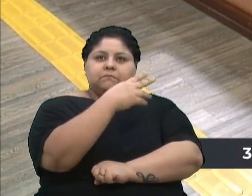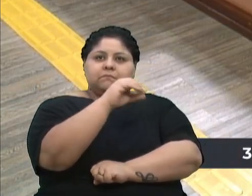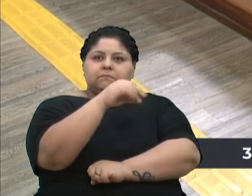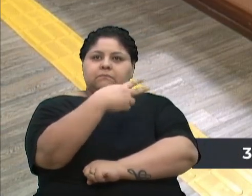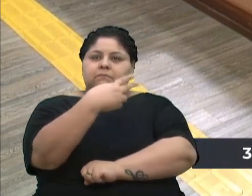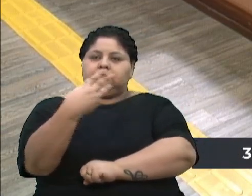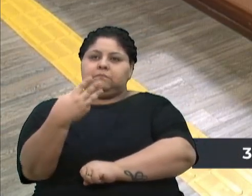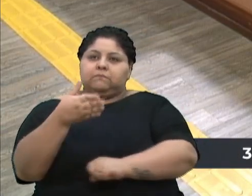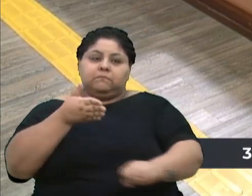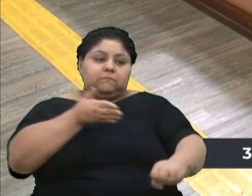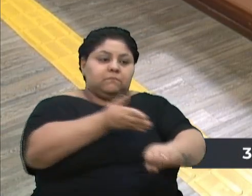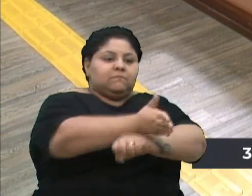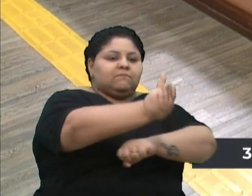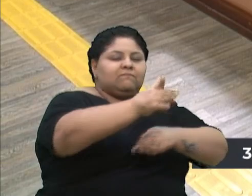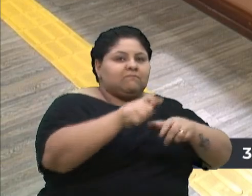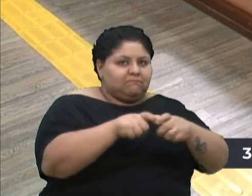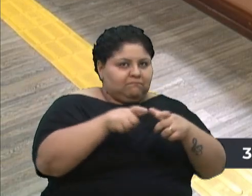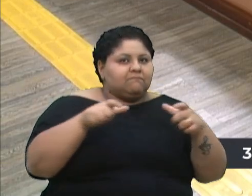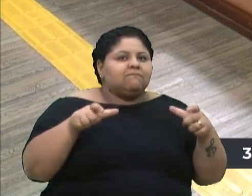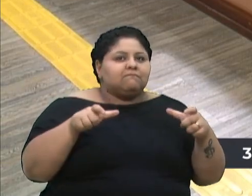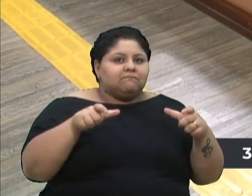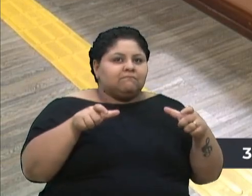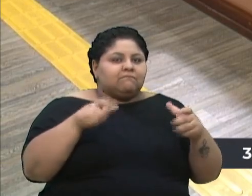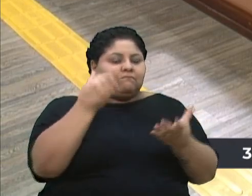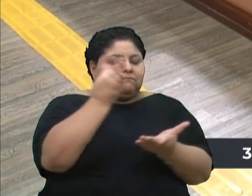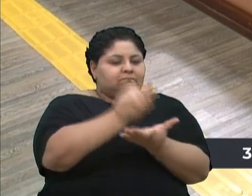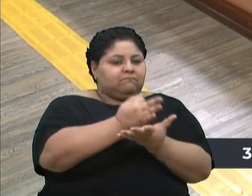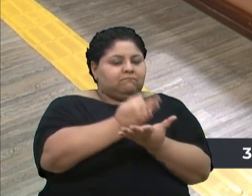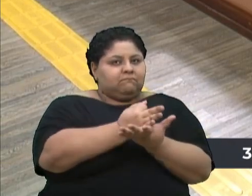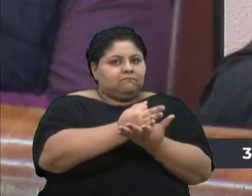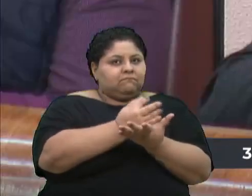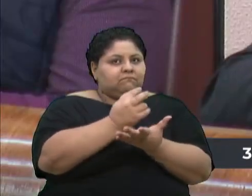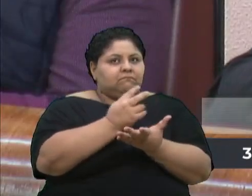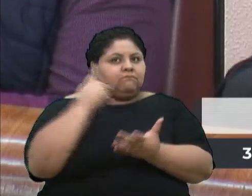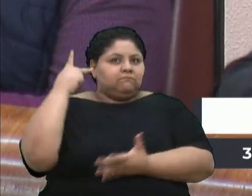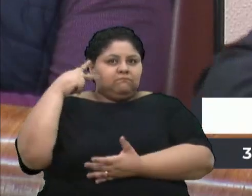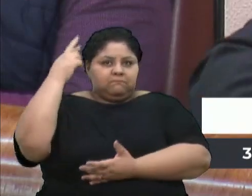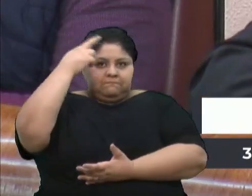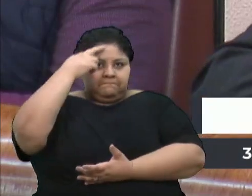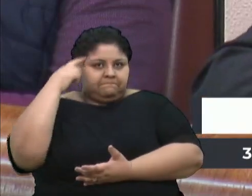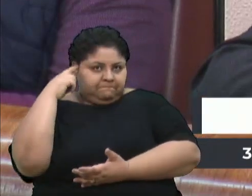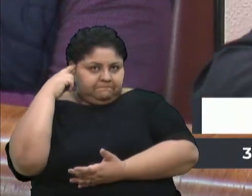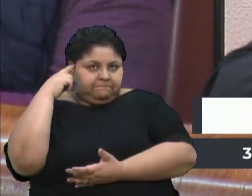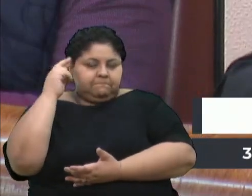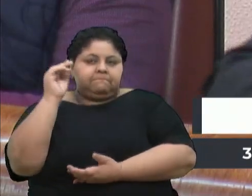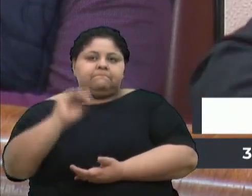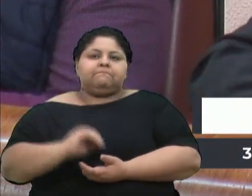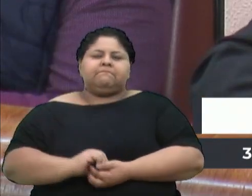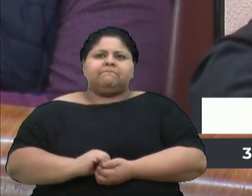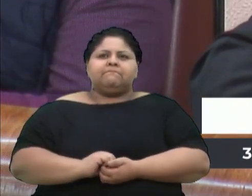3/2023 foi aprovado por unanimidade com a ausência do vereador Rafael Bueno.